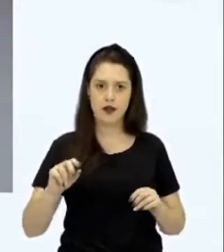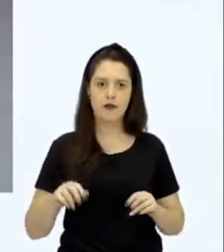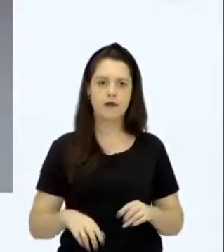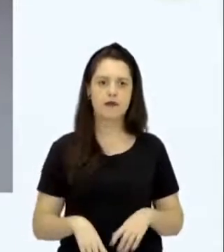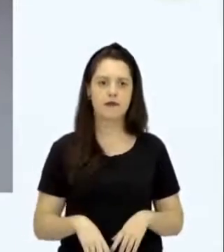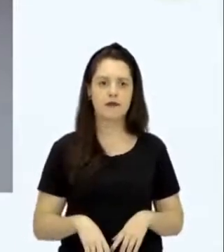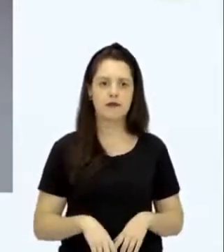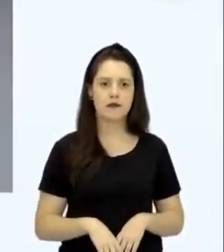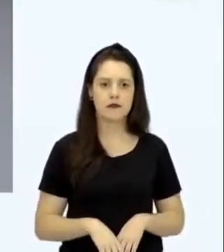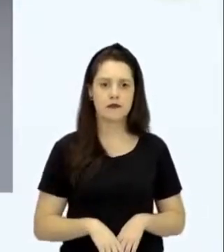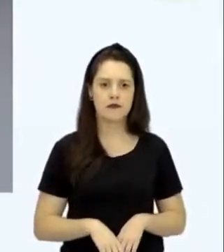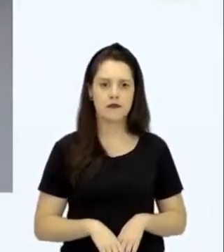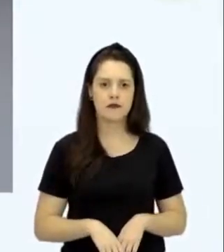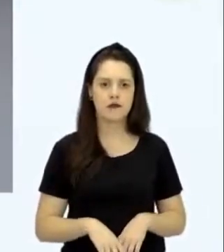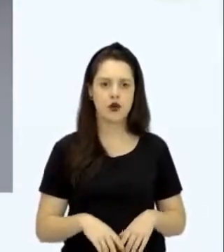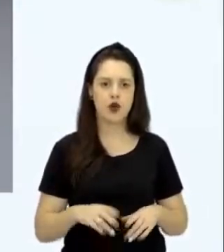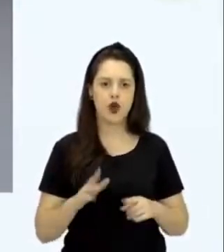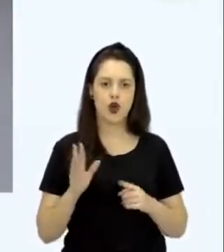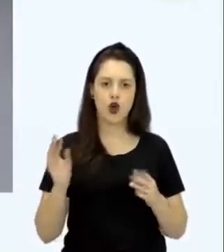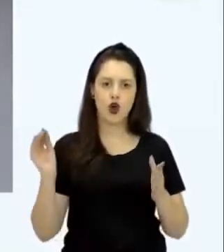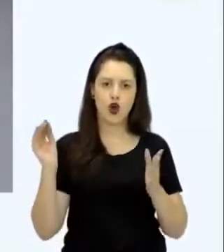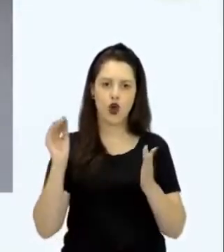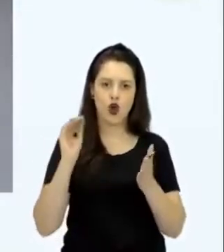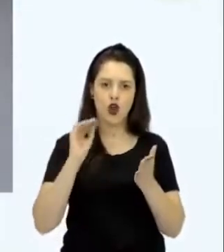Vamos colocá-lo aqui.